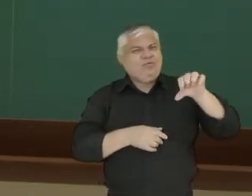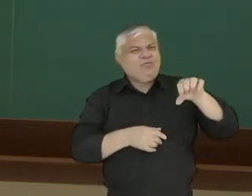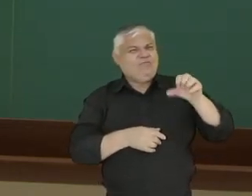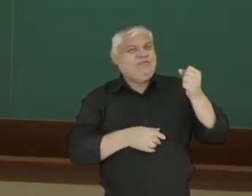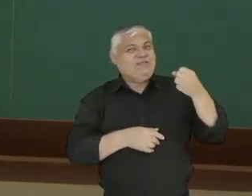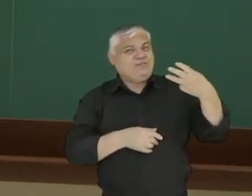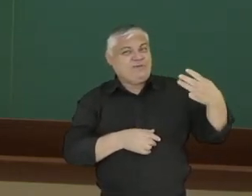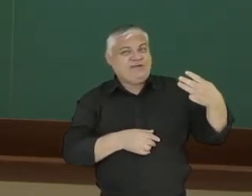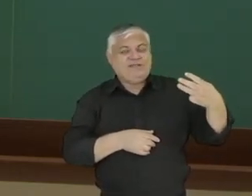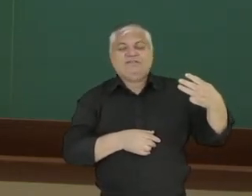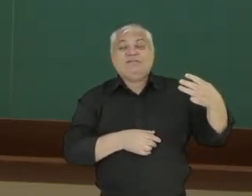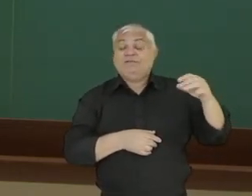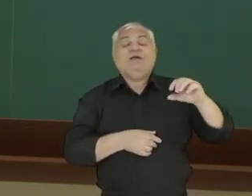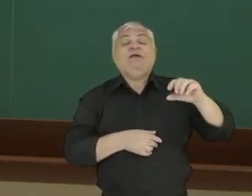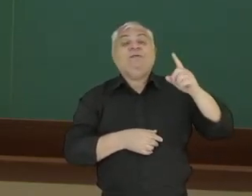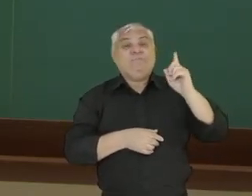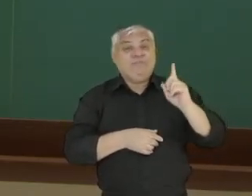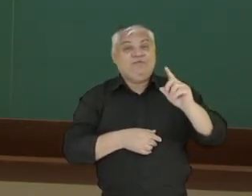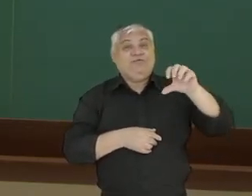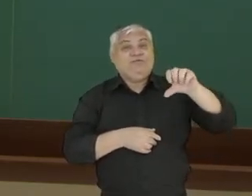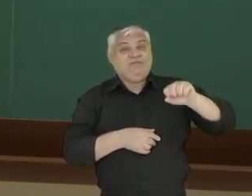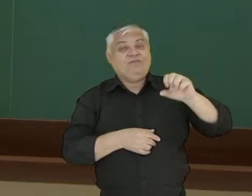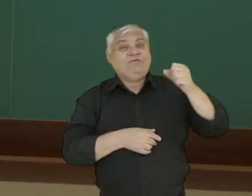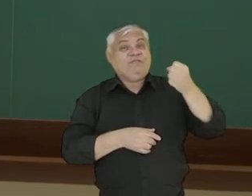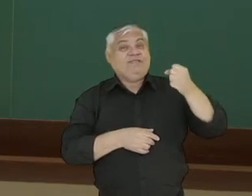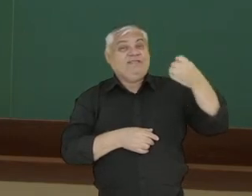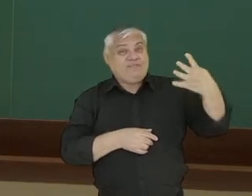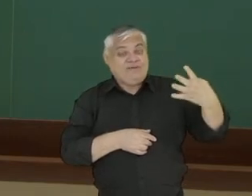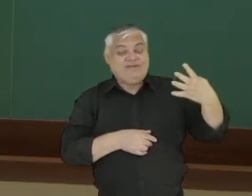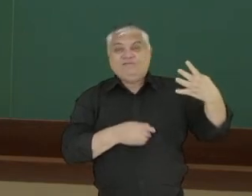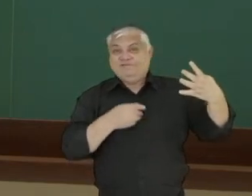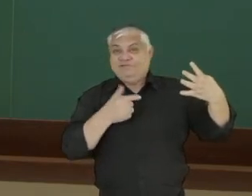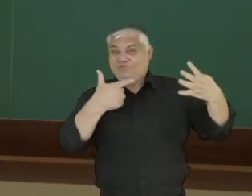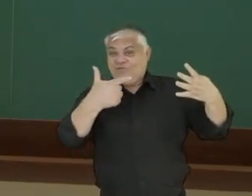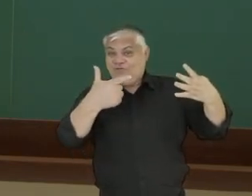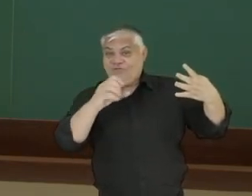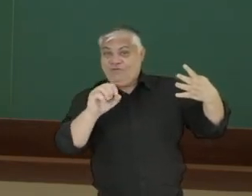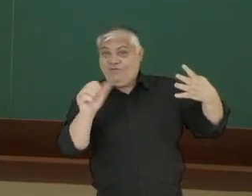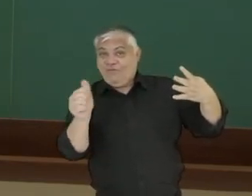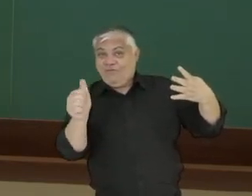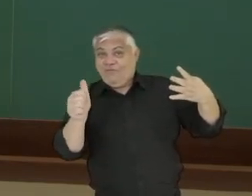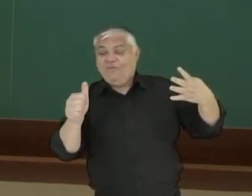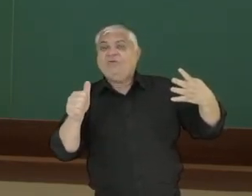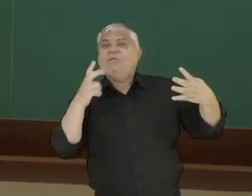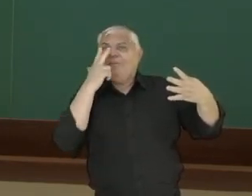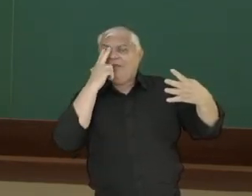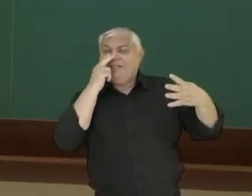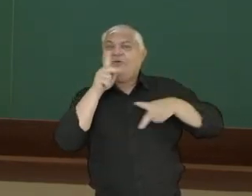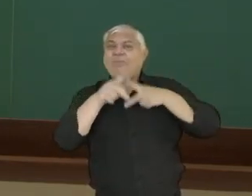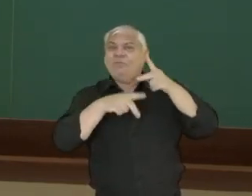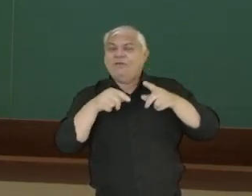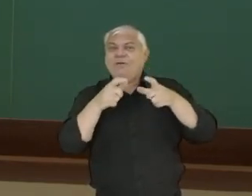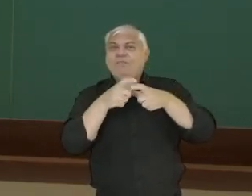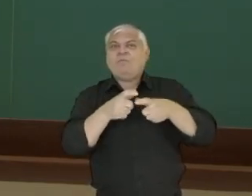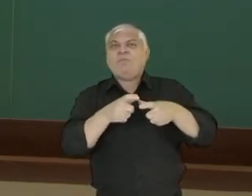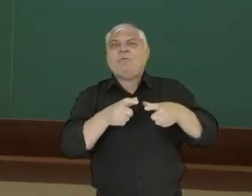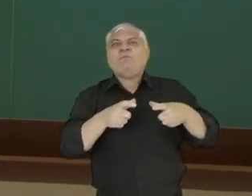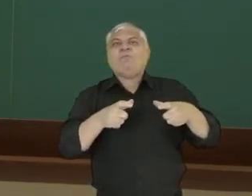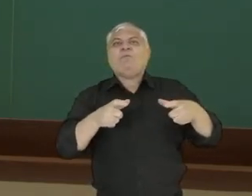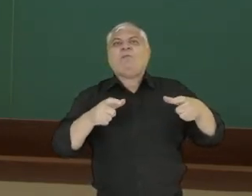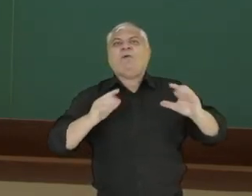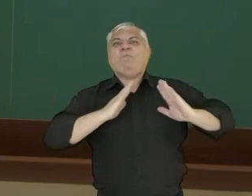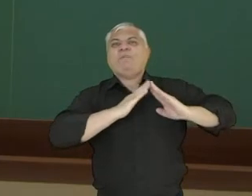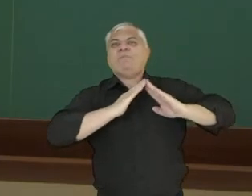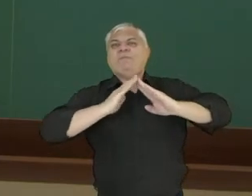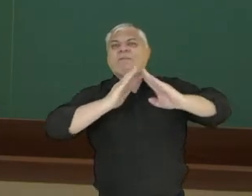e 2011 houve um aumento significativo da área urbana nessa localidade. Mas se você olhar com